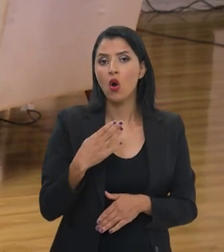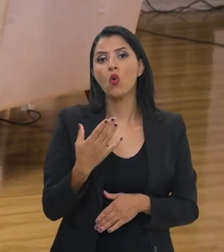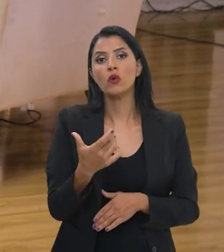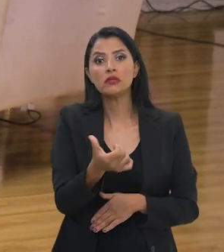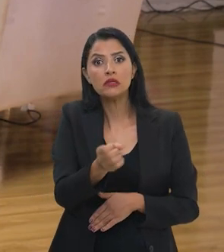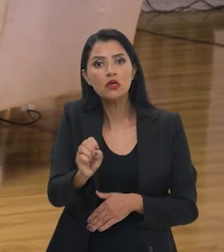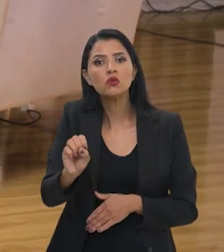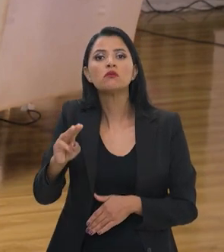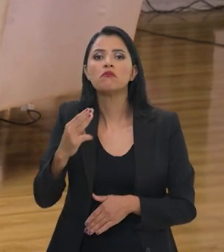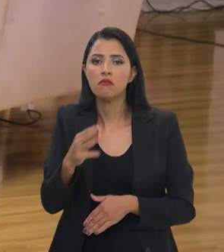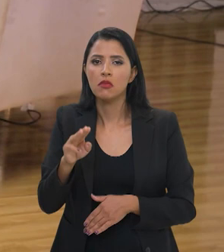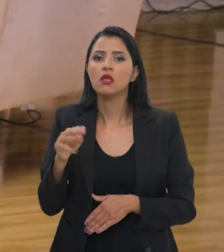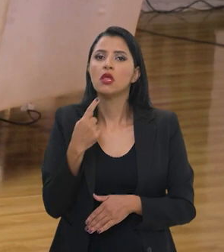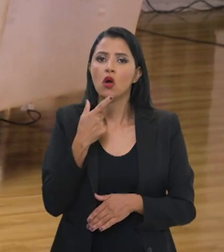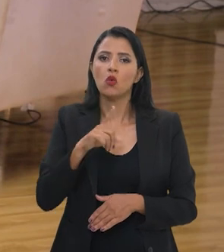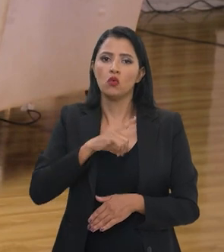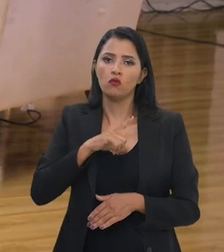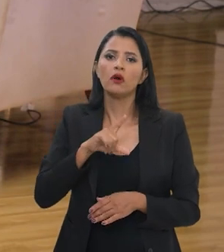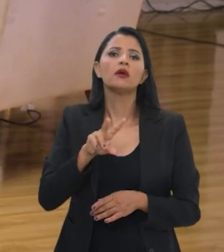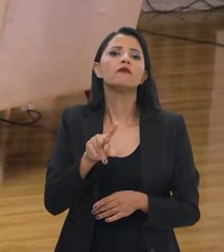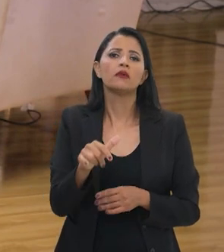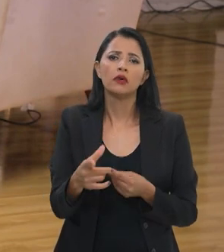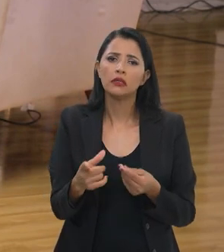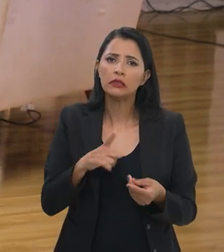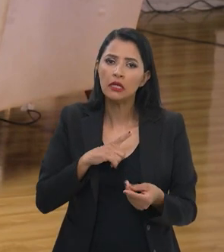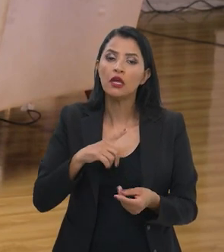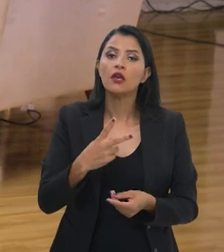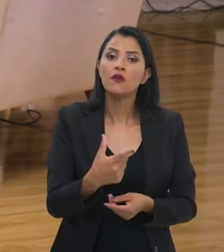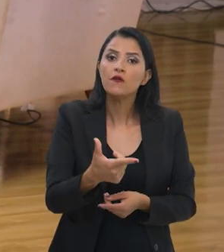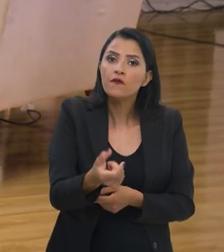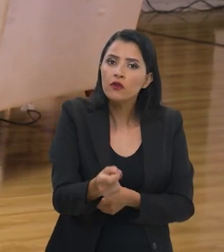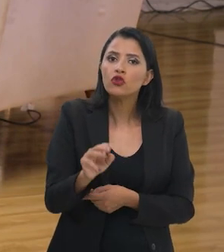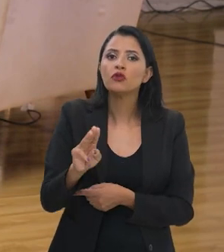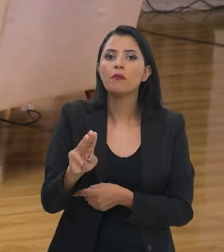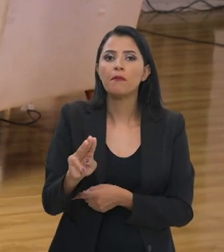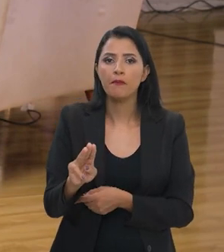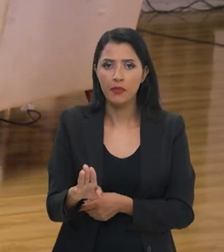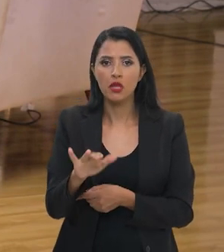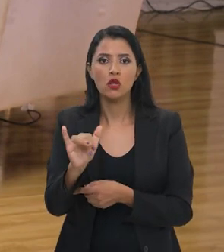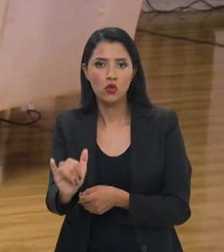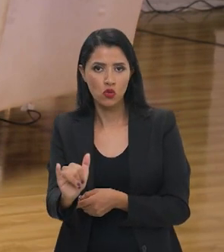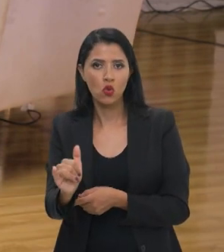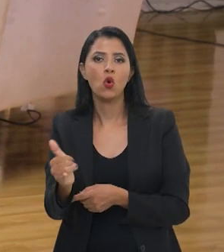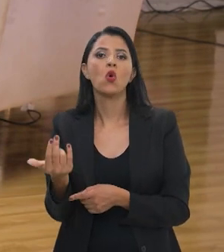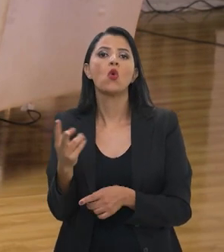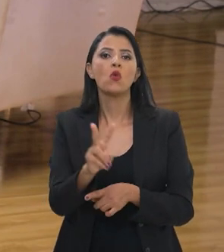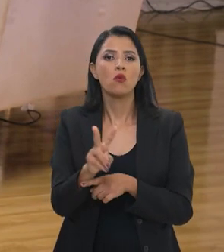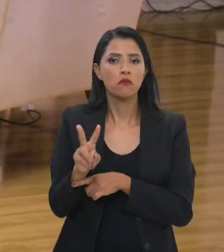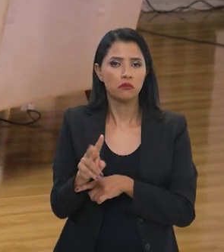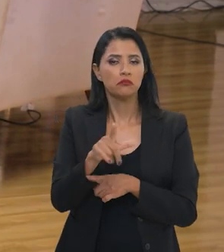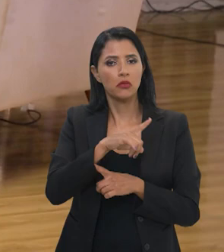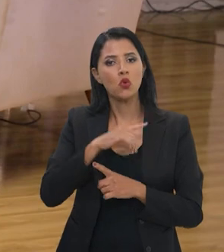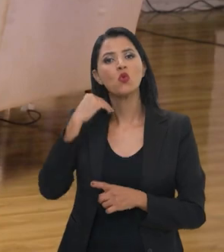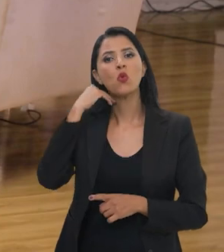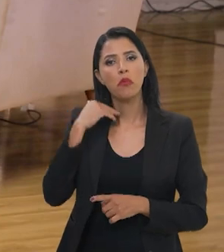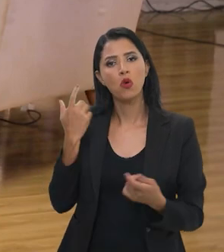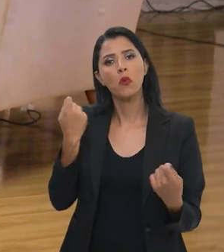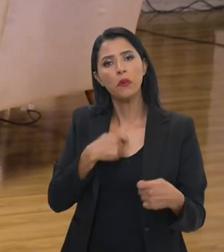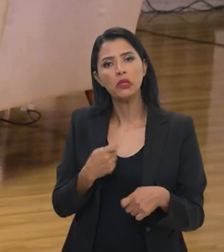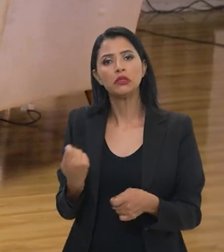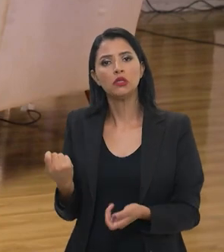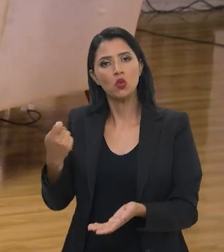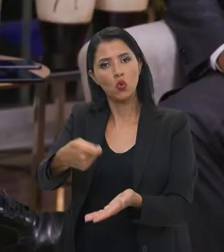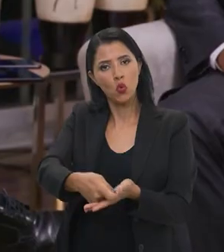de fundo garantidor né Nós vamos ter 20 bilhões de crédito e os bancos são obrigados